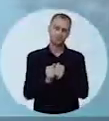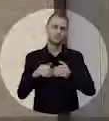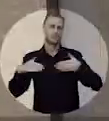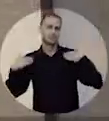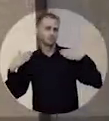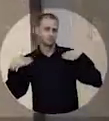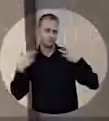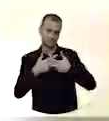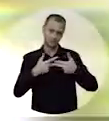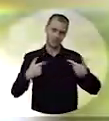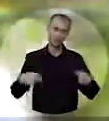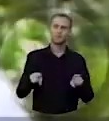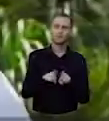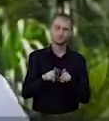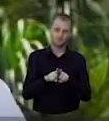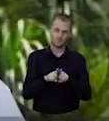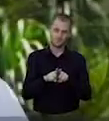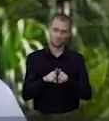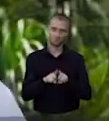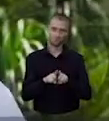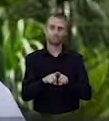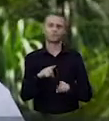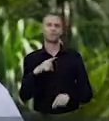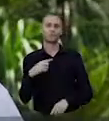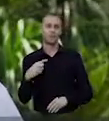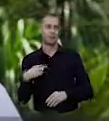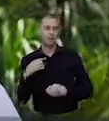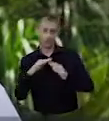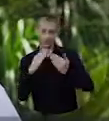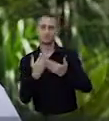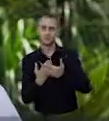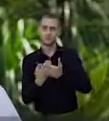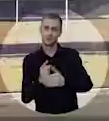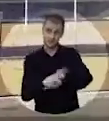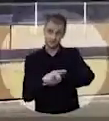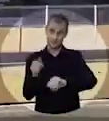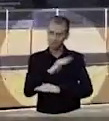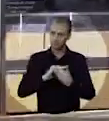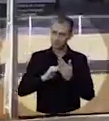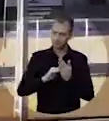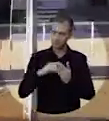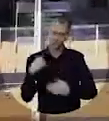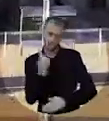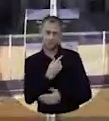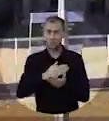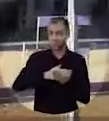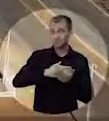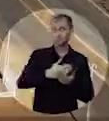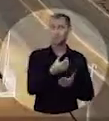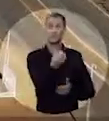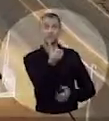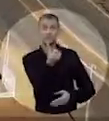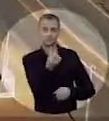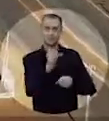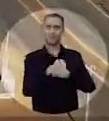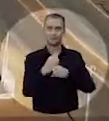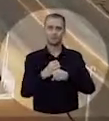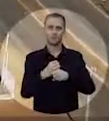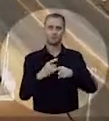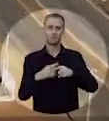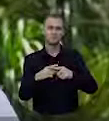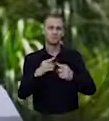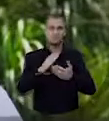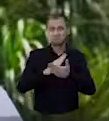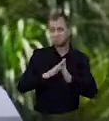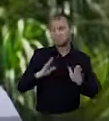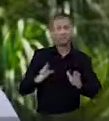o lazer. Nós estamos nas escolas de tempo integral, nós reiniciando 6 obras que estavam todas